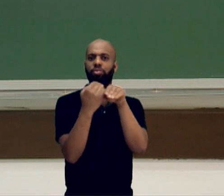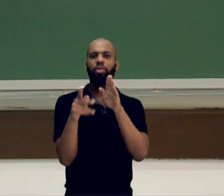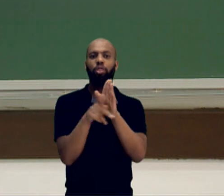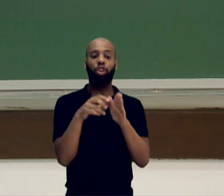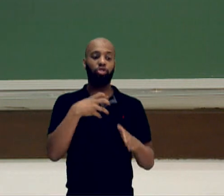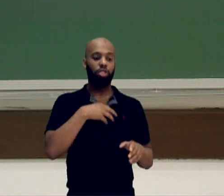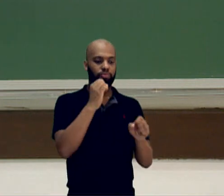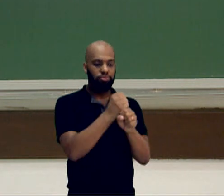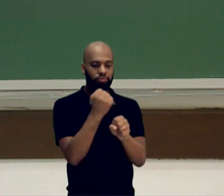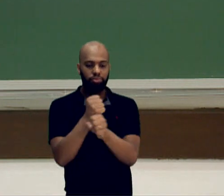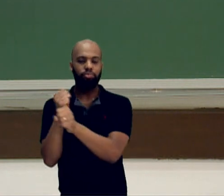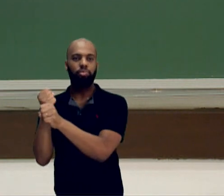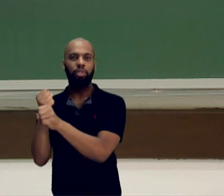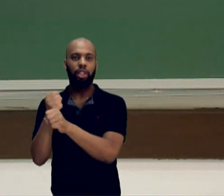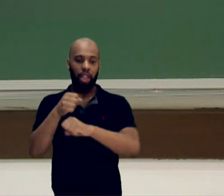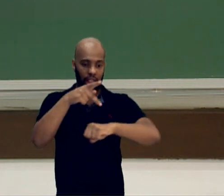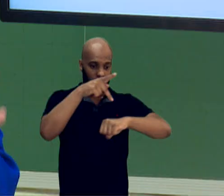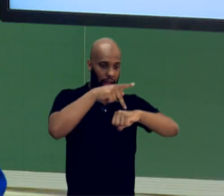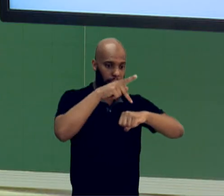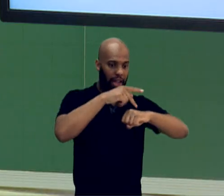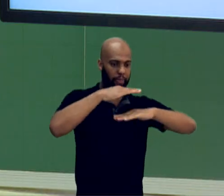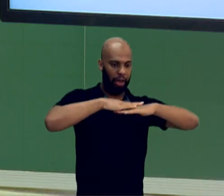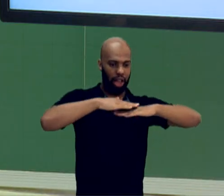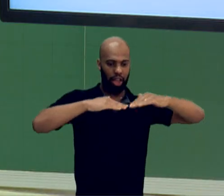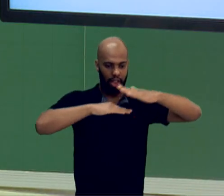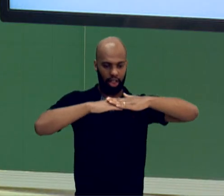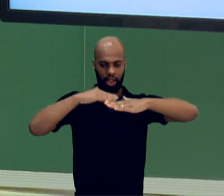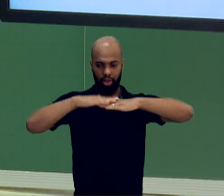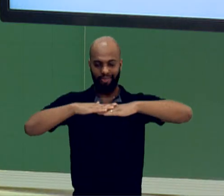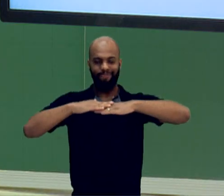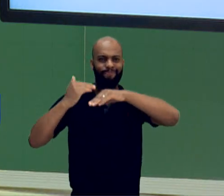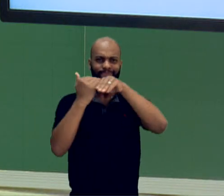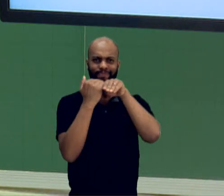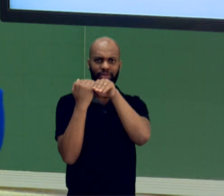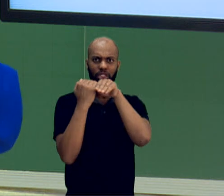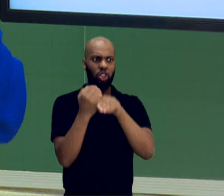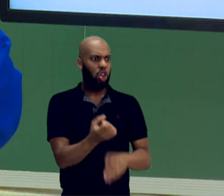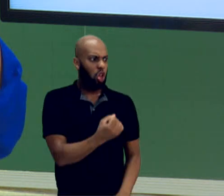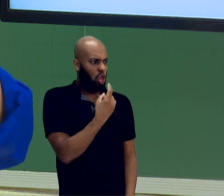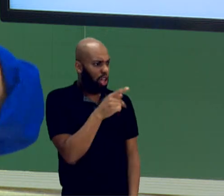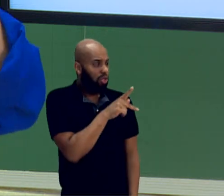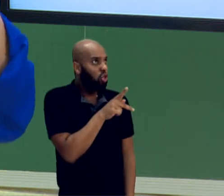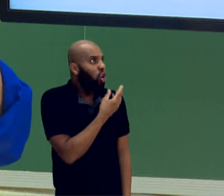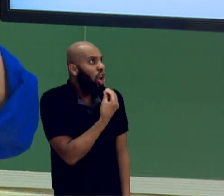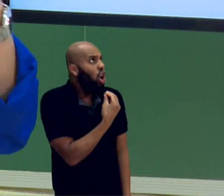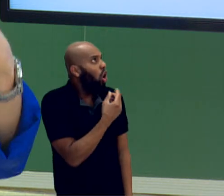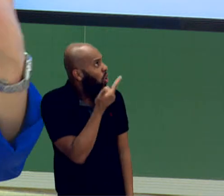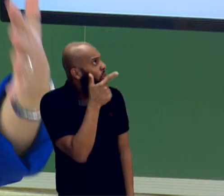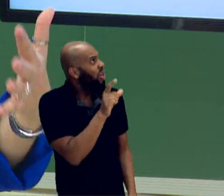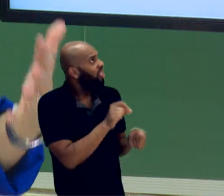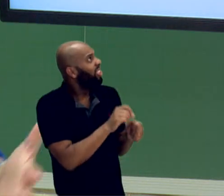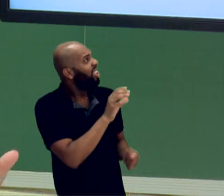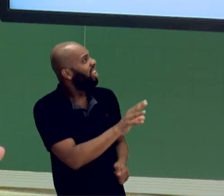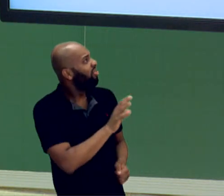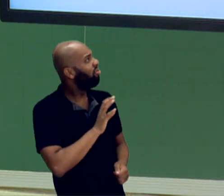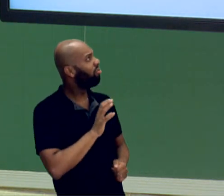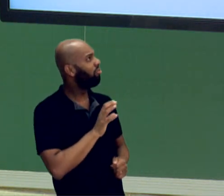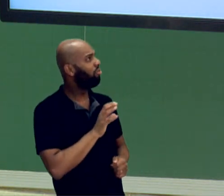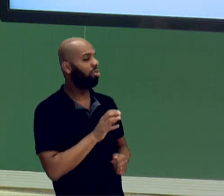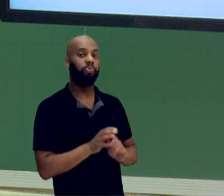assim, não, a gente precisa organizar isso, a gente precisa ter um padrão. Aí a prof trouxe essas imagens. Observe bem essas